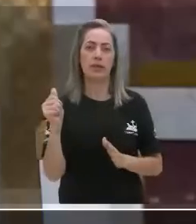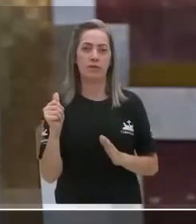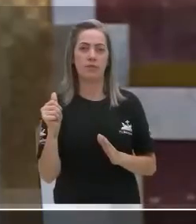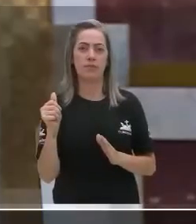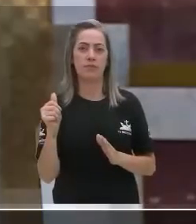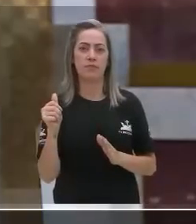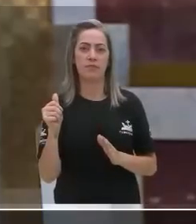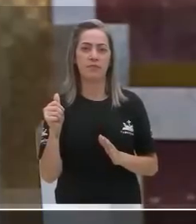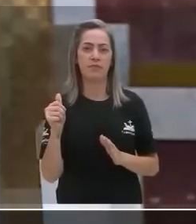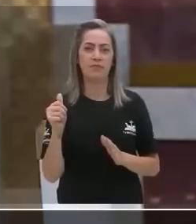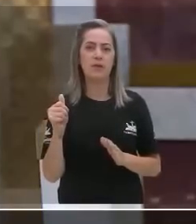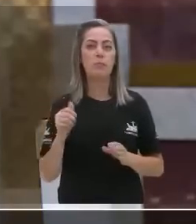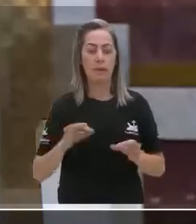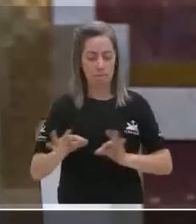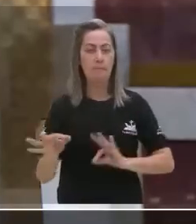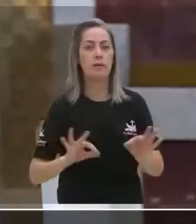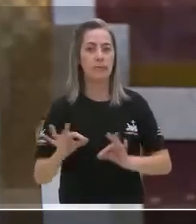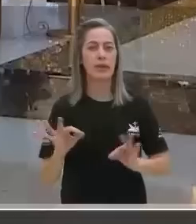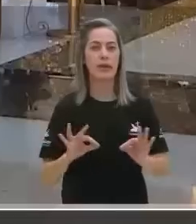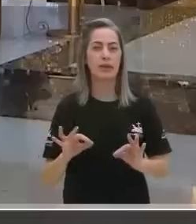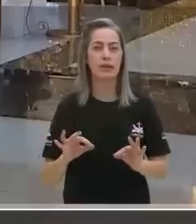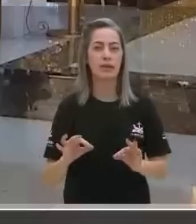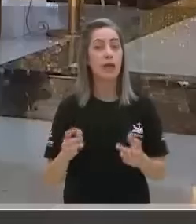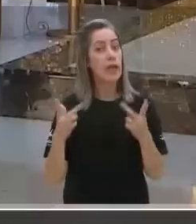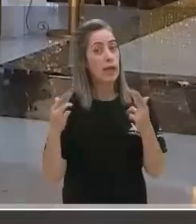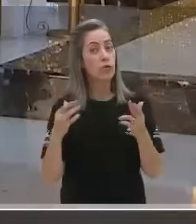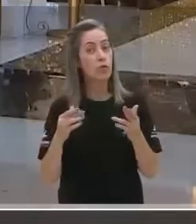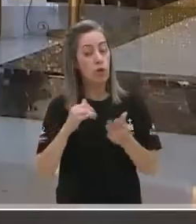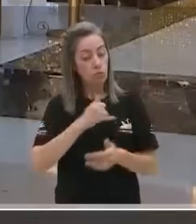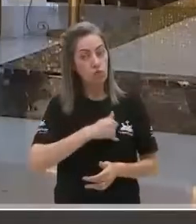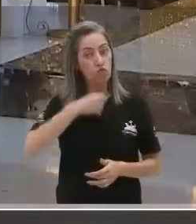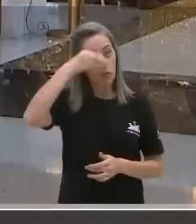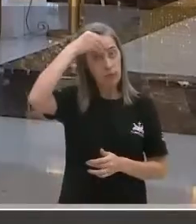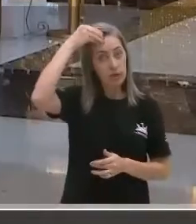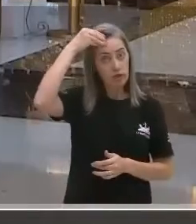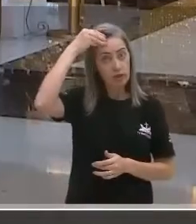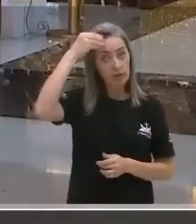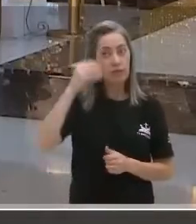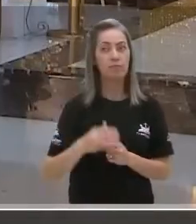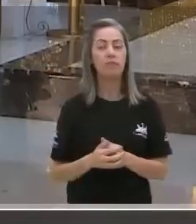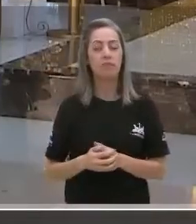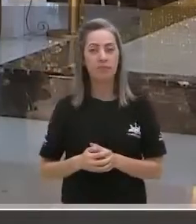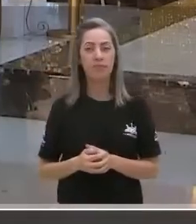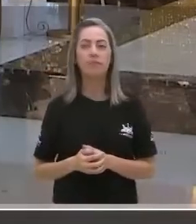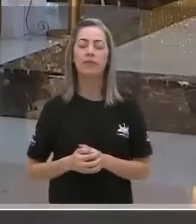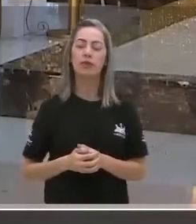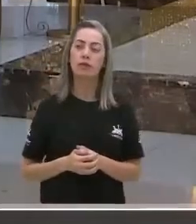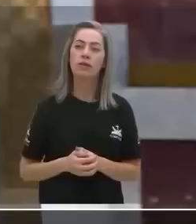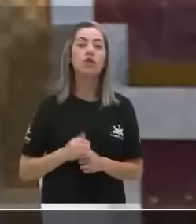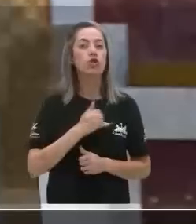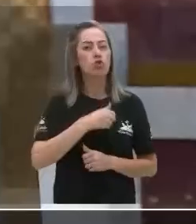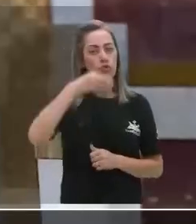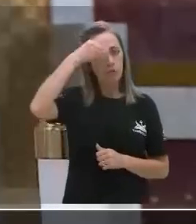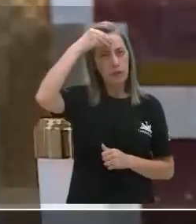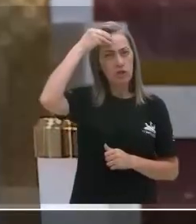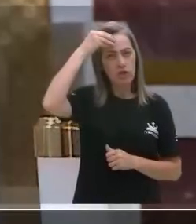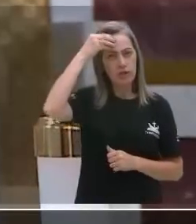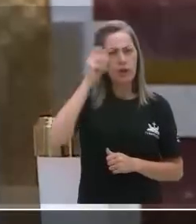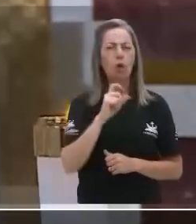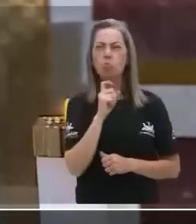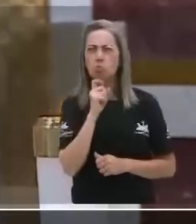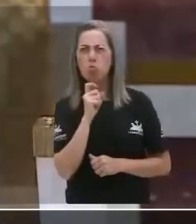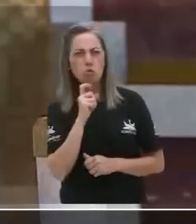Mas e por que ele estaria com dúvida? João Batista,